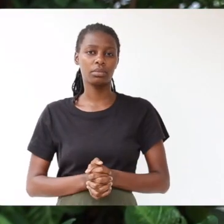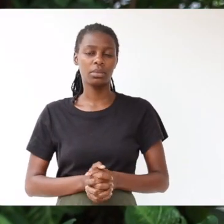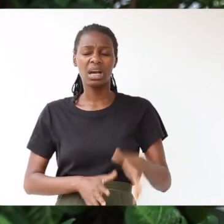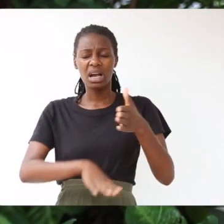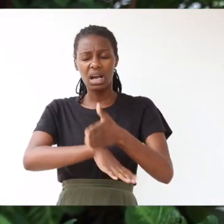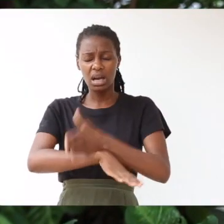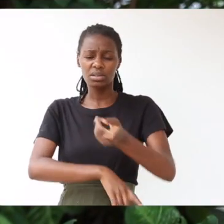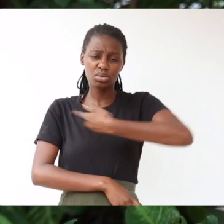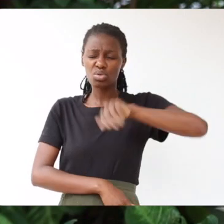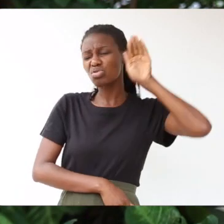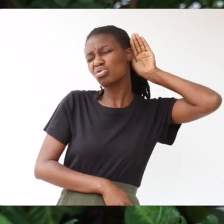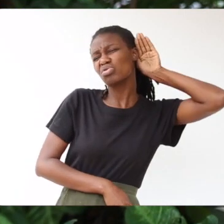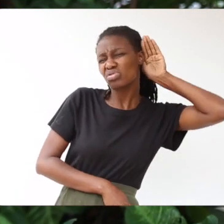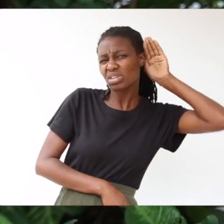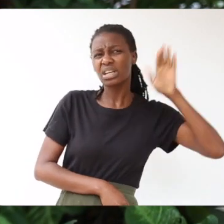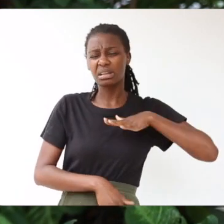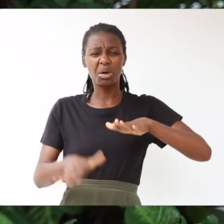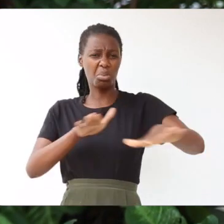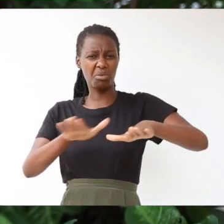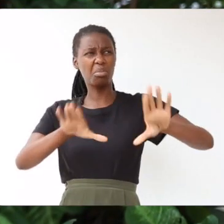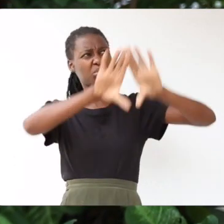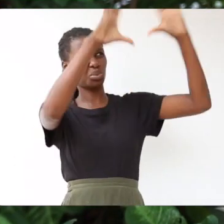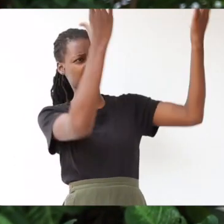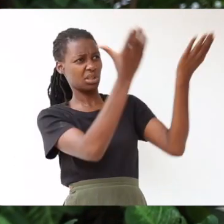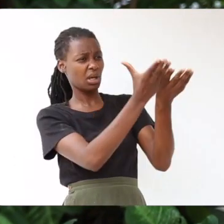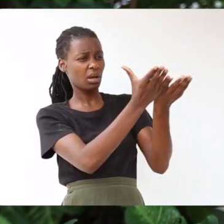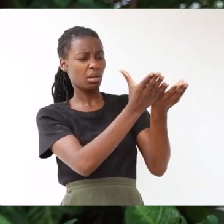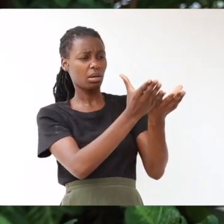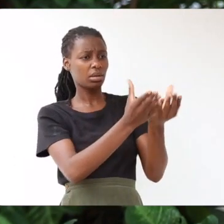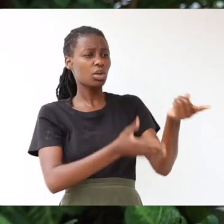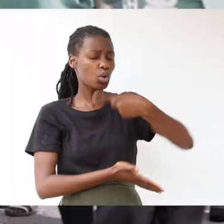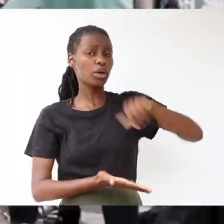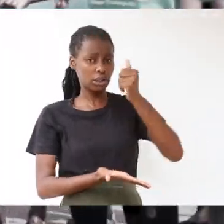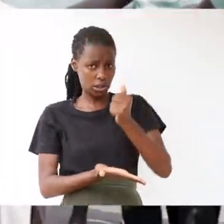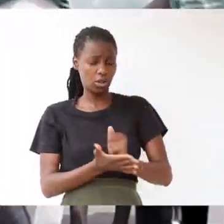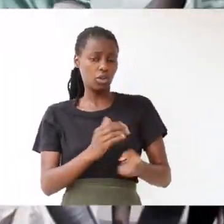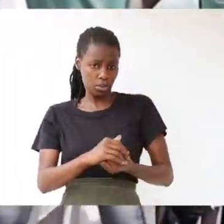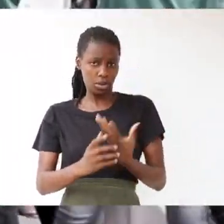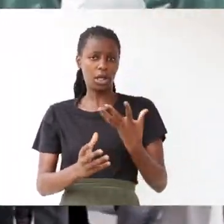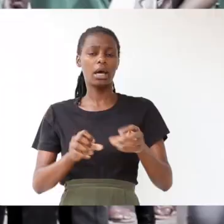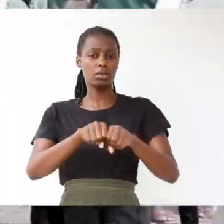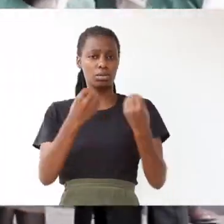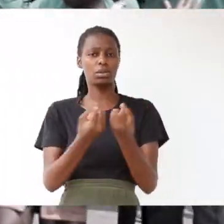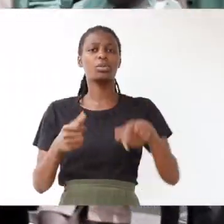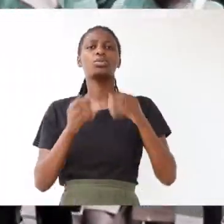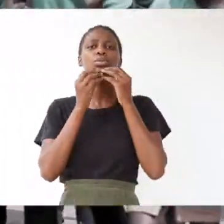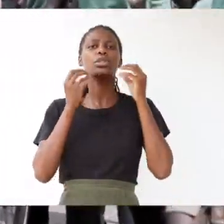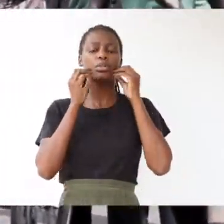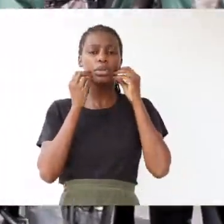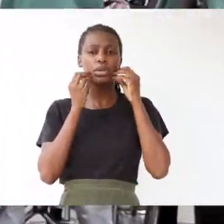luta. Ouvíamos falar que havia este movimento a nível mundial e decidimos criar uma associação em